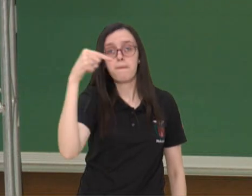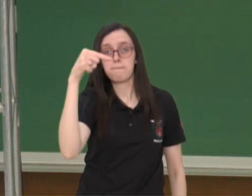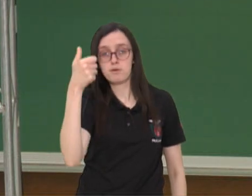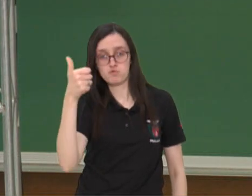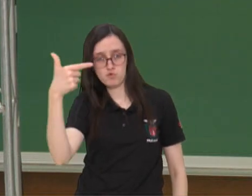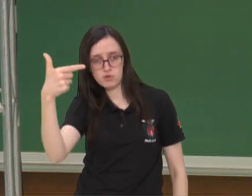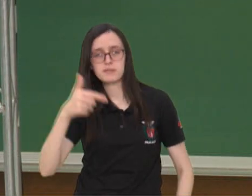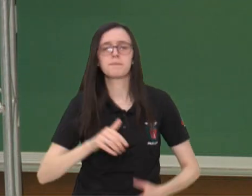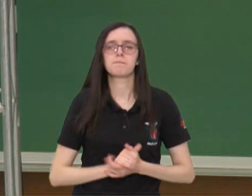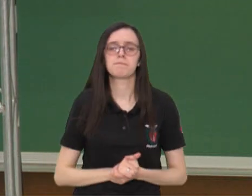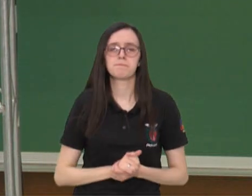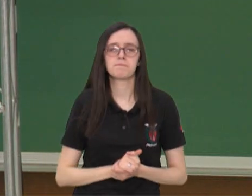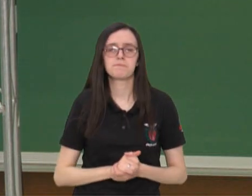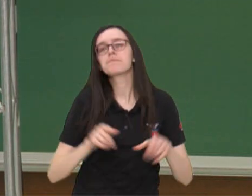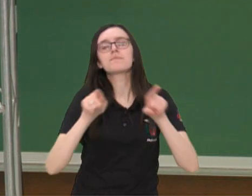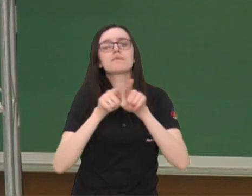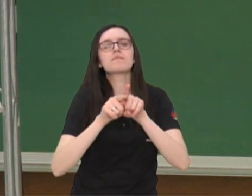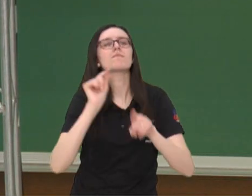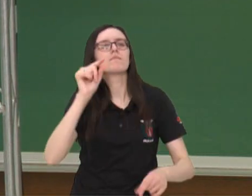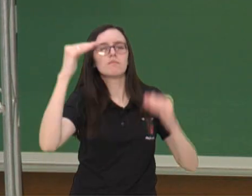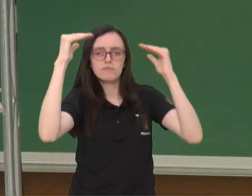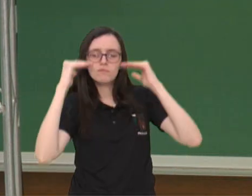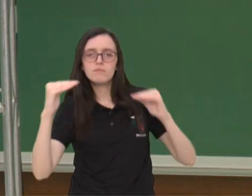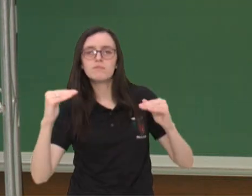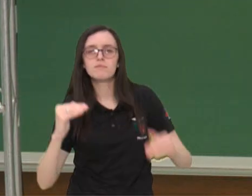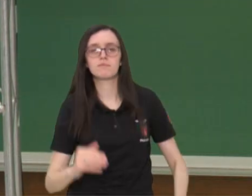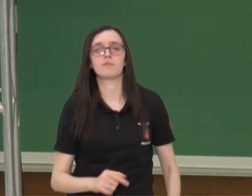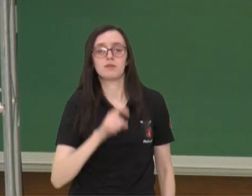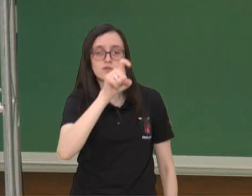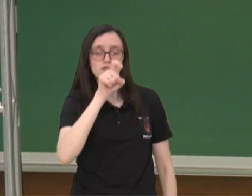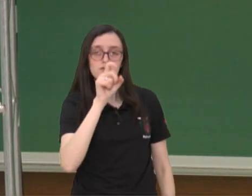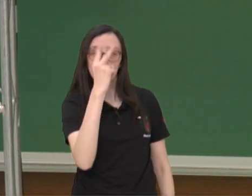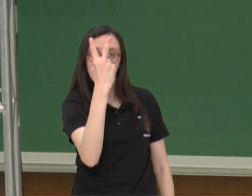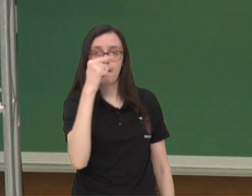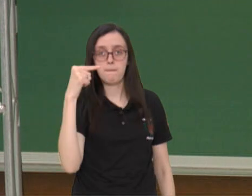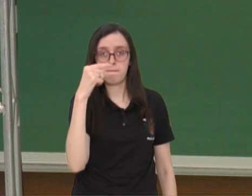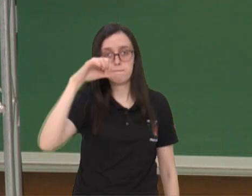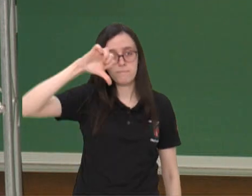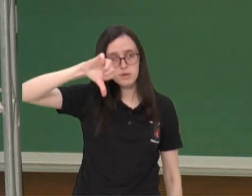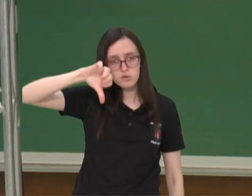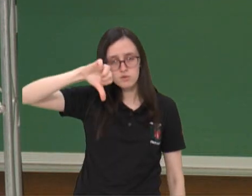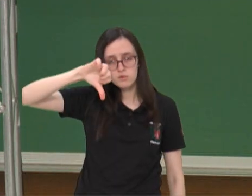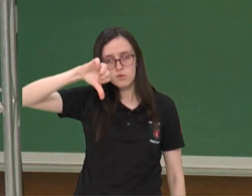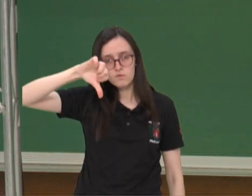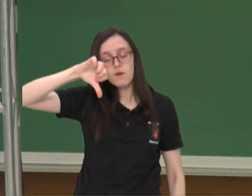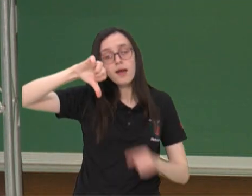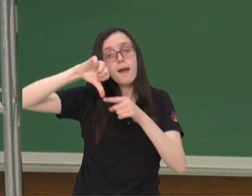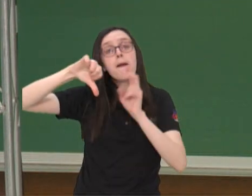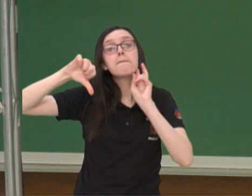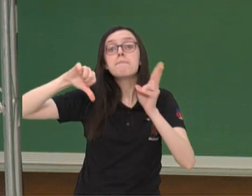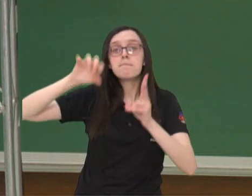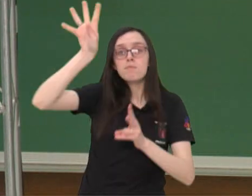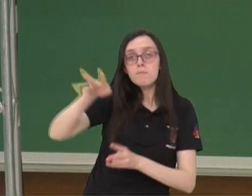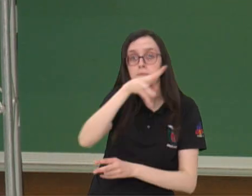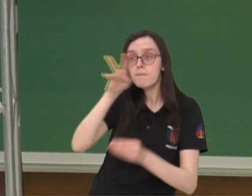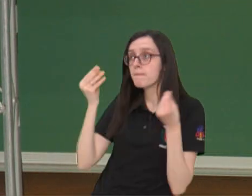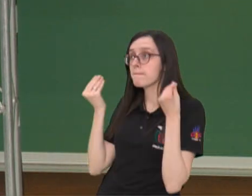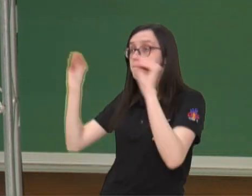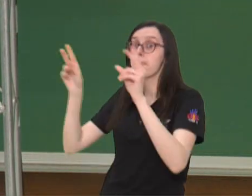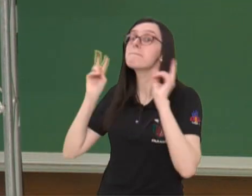12, e o g de x, x quadrado menos 9, no mesmo plano